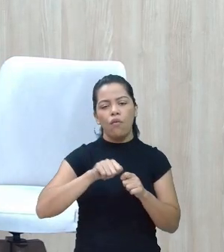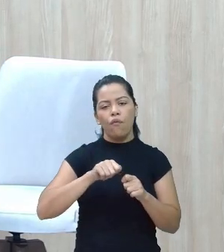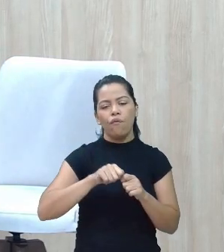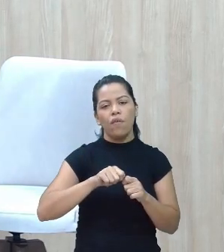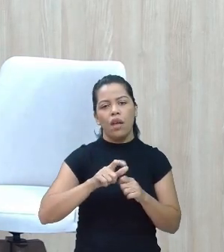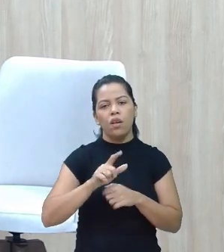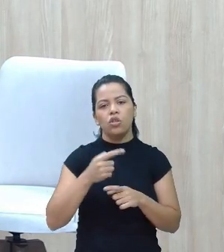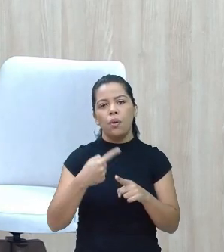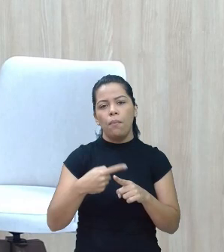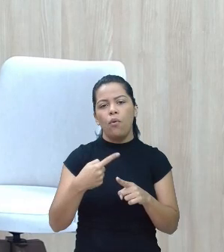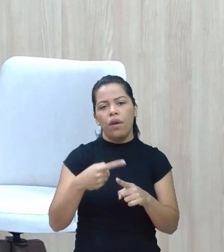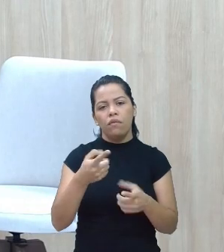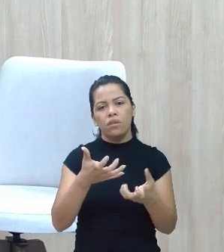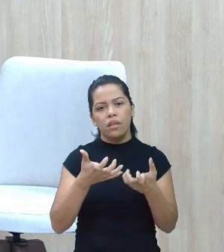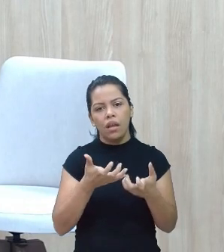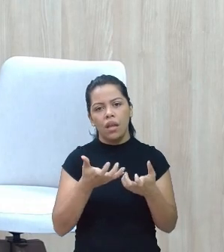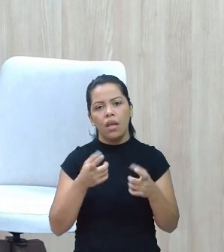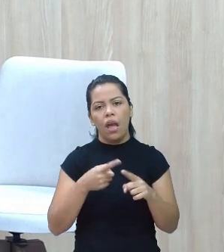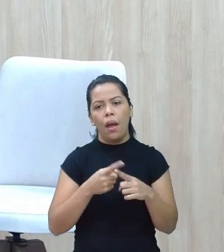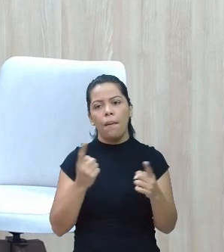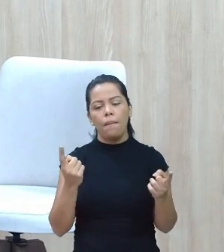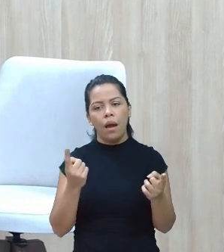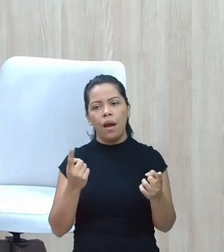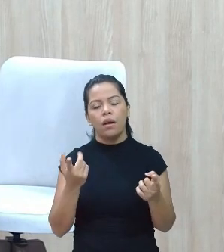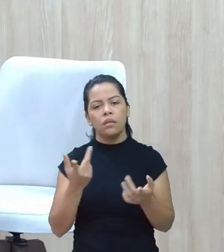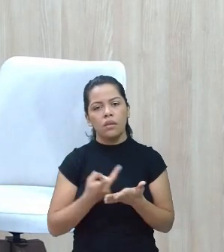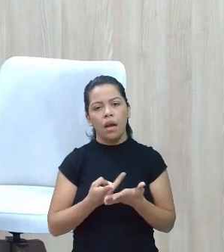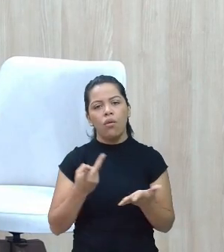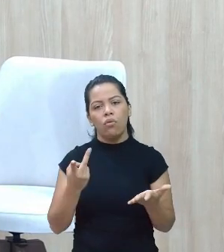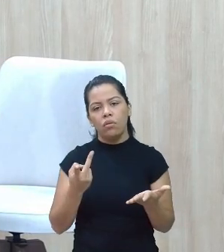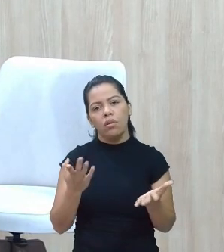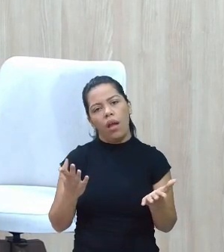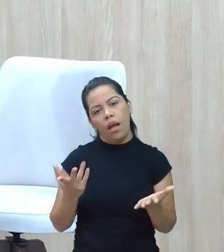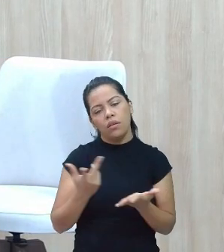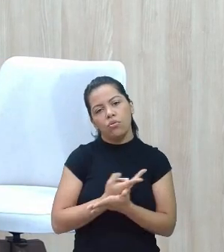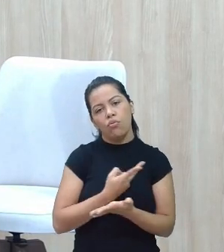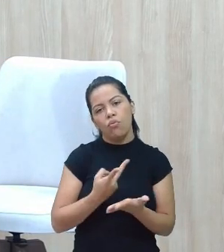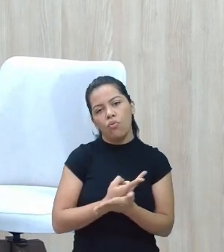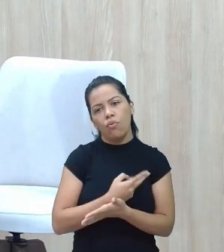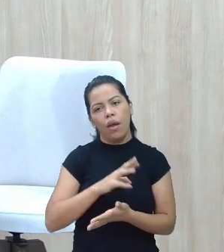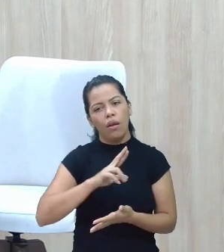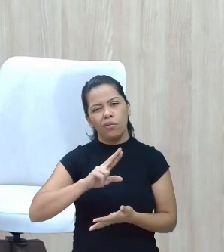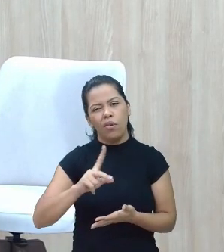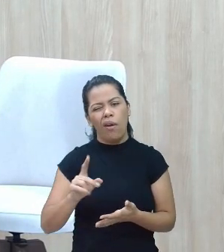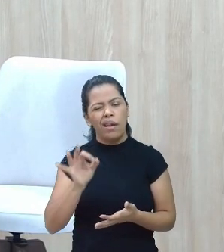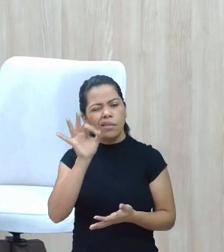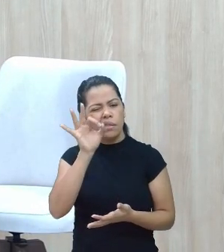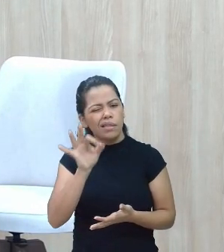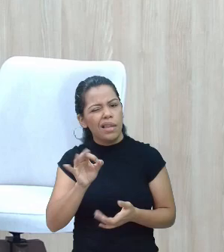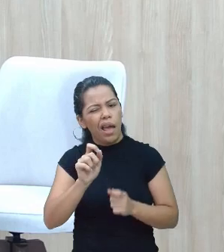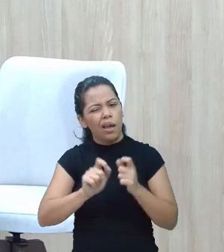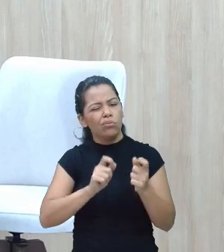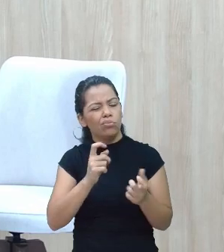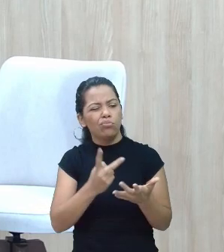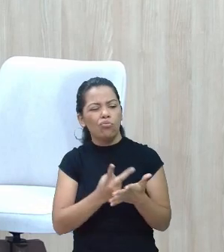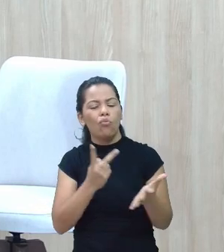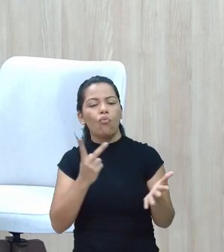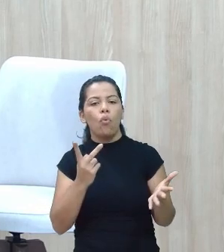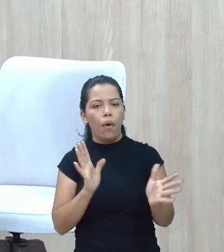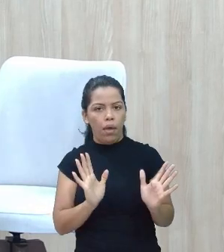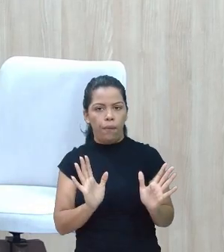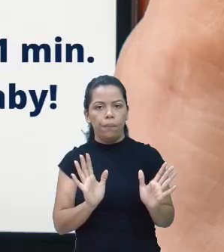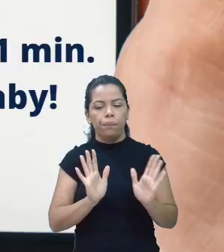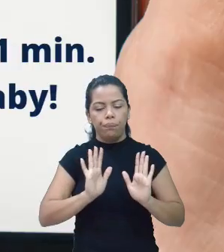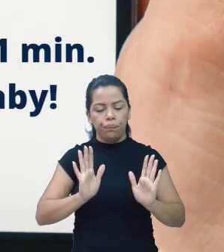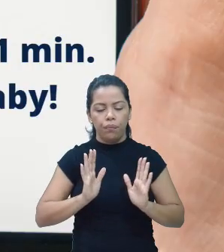mais informal, você colocou aqui, ó, what e love, teoricamente como erro, não é exatamente o que está acontecendo, não é exatamente um erro, né? E